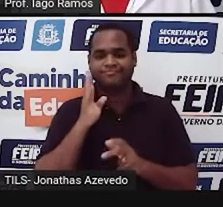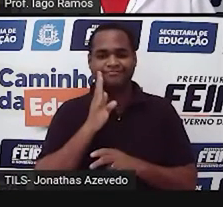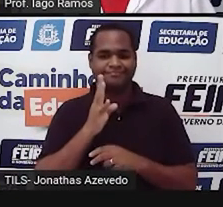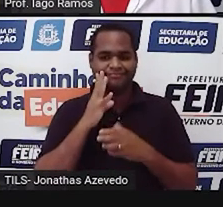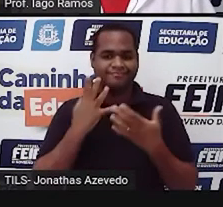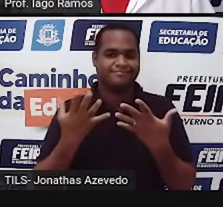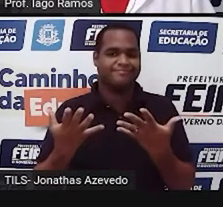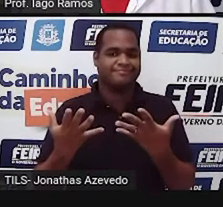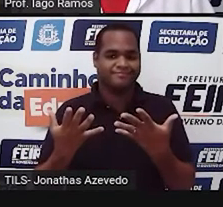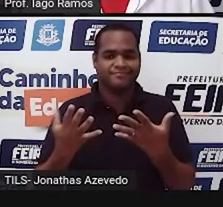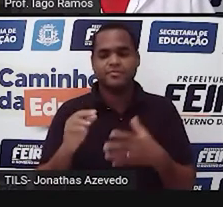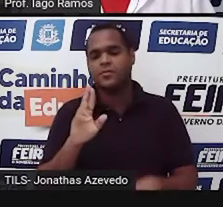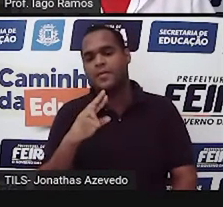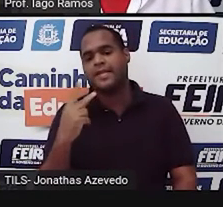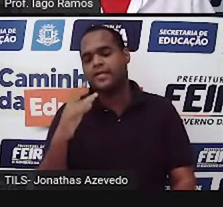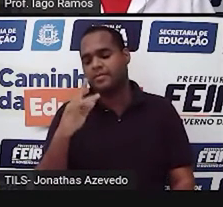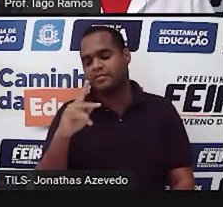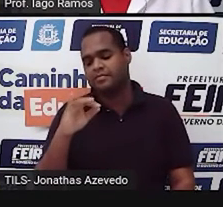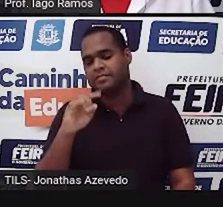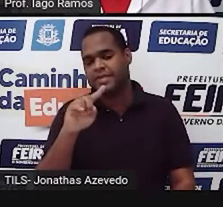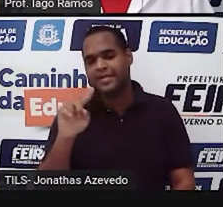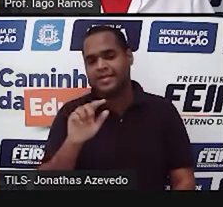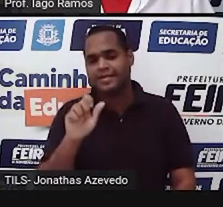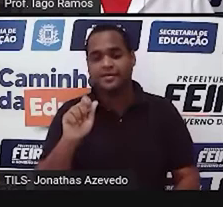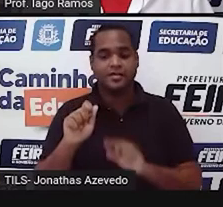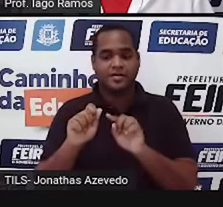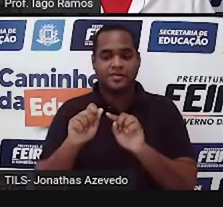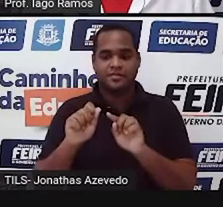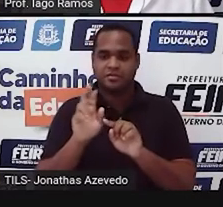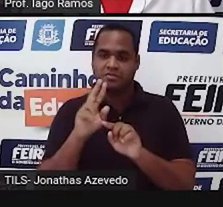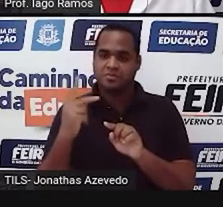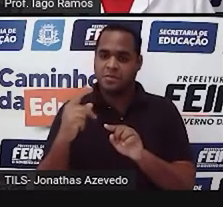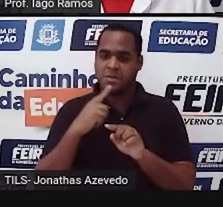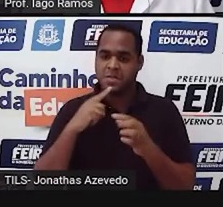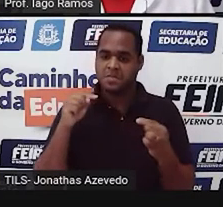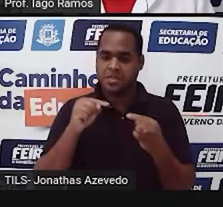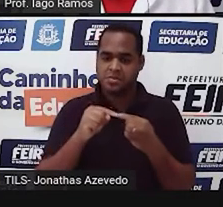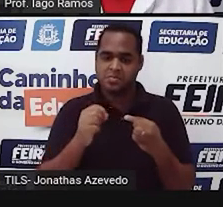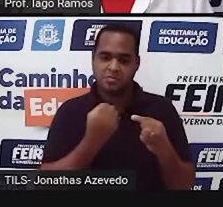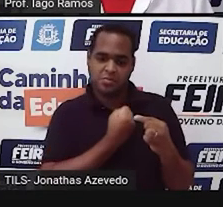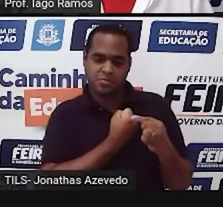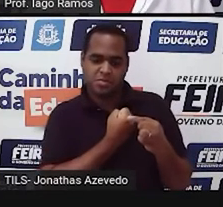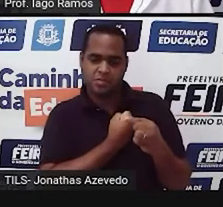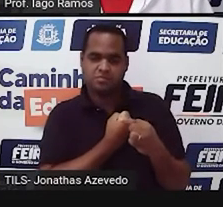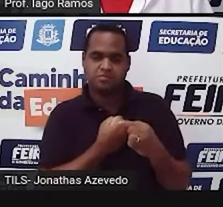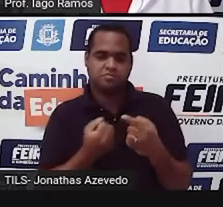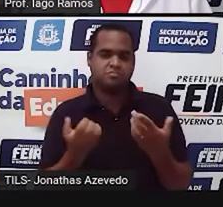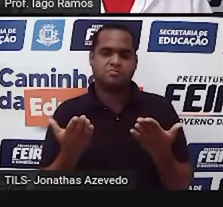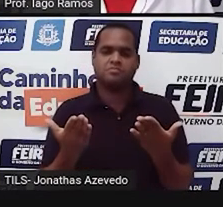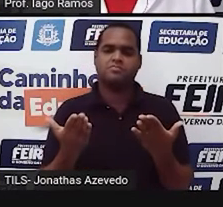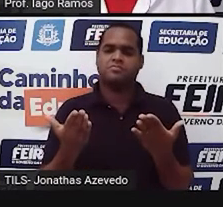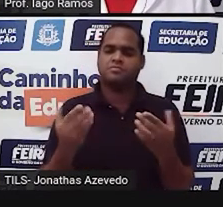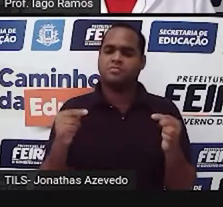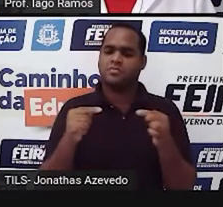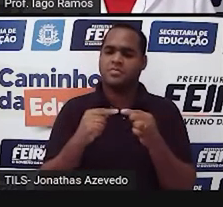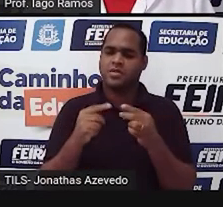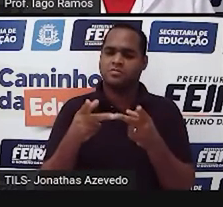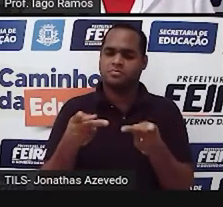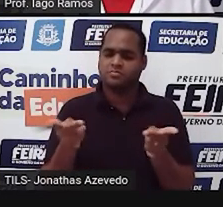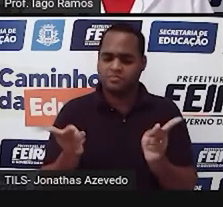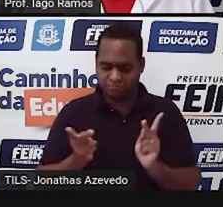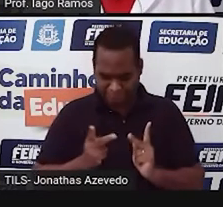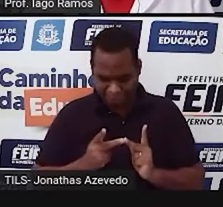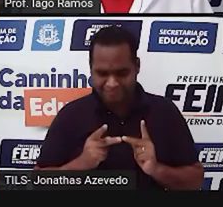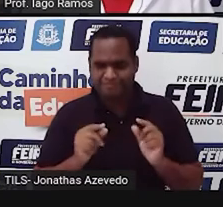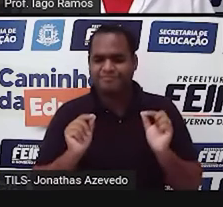Qual é o nome né Desse conteúdo aí qual o nome desse tipo de número que tem a ver